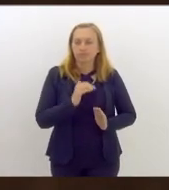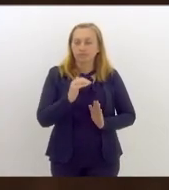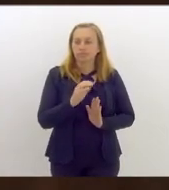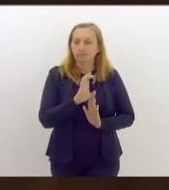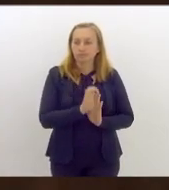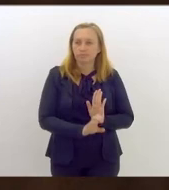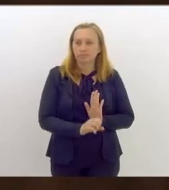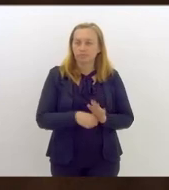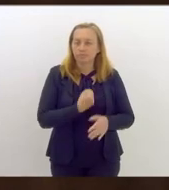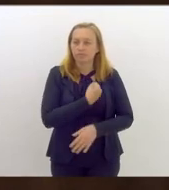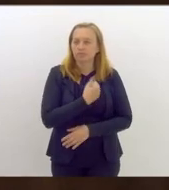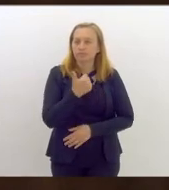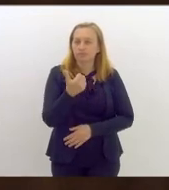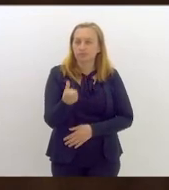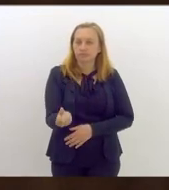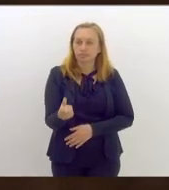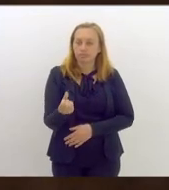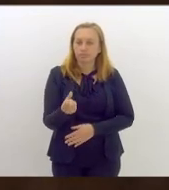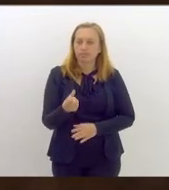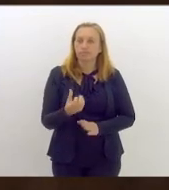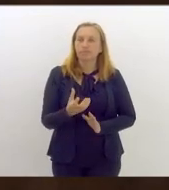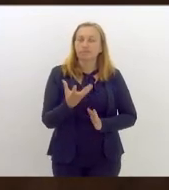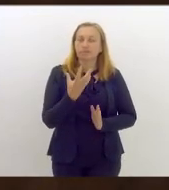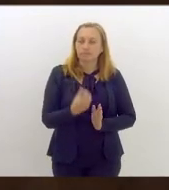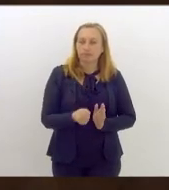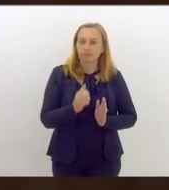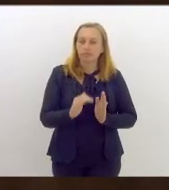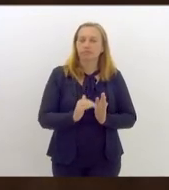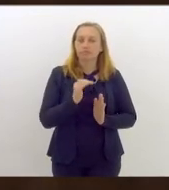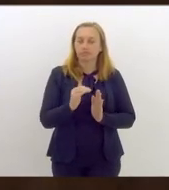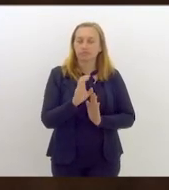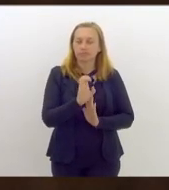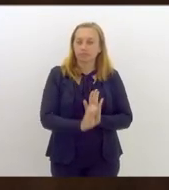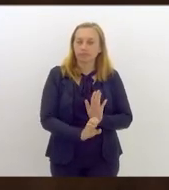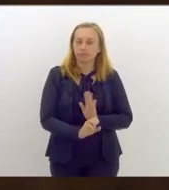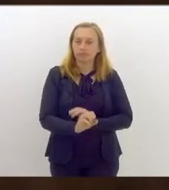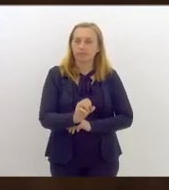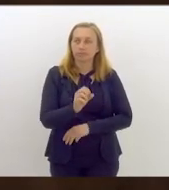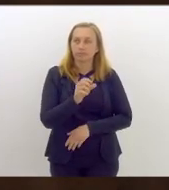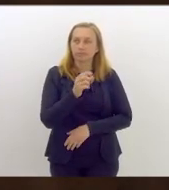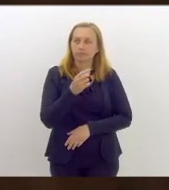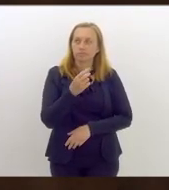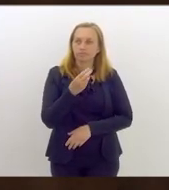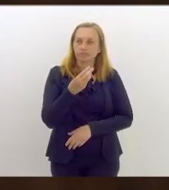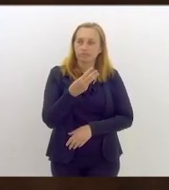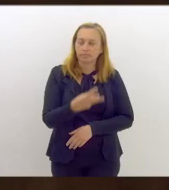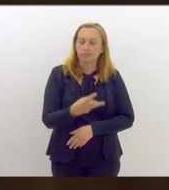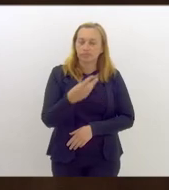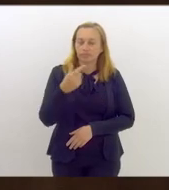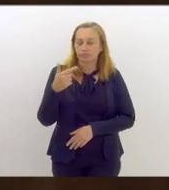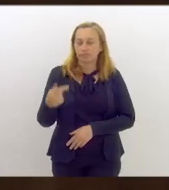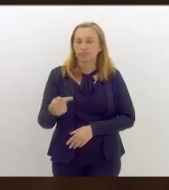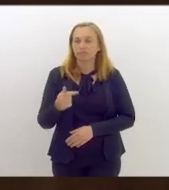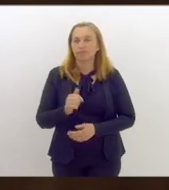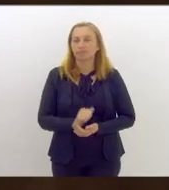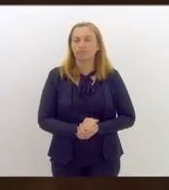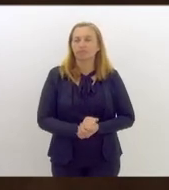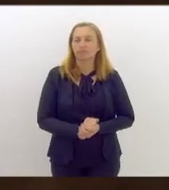emenda 6. Favorável com subemenda aglutinativa às emendas 3 e 7.